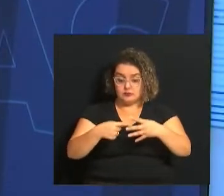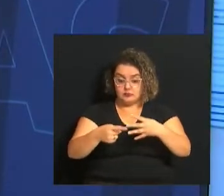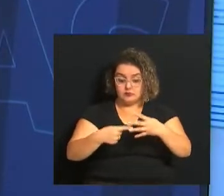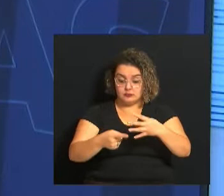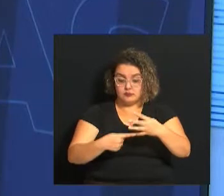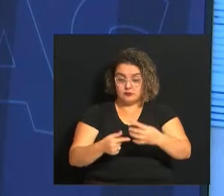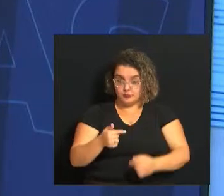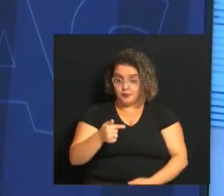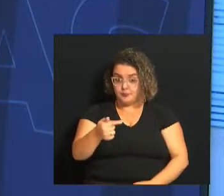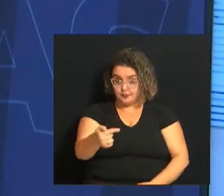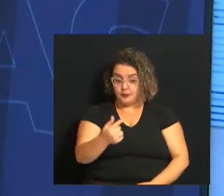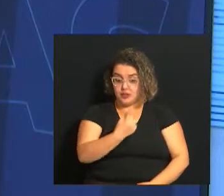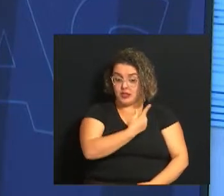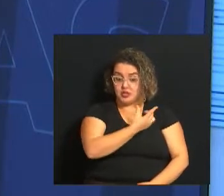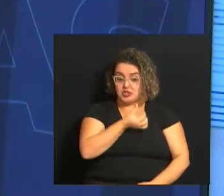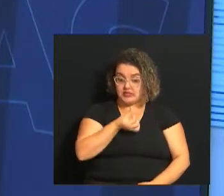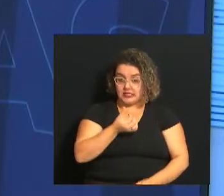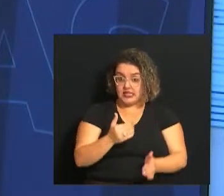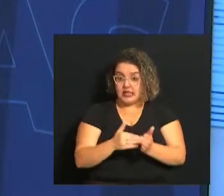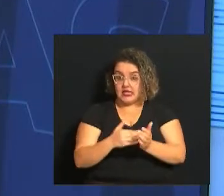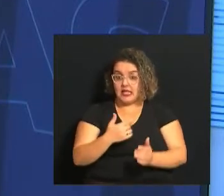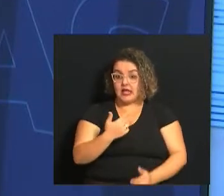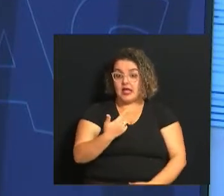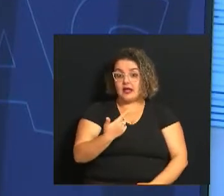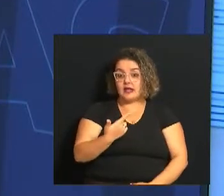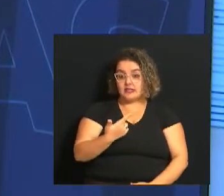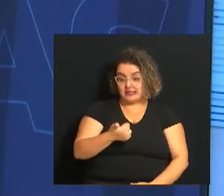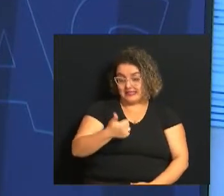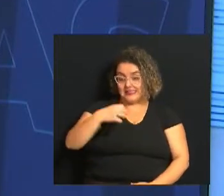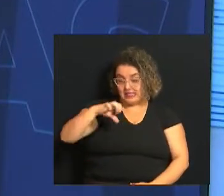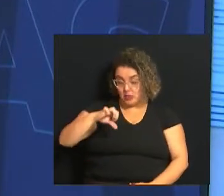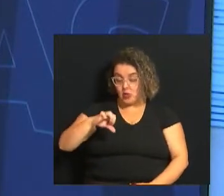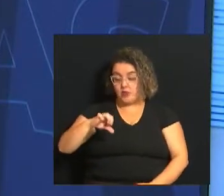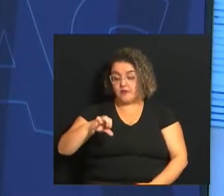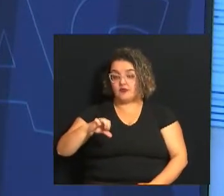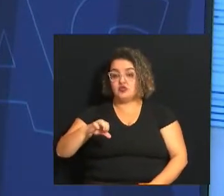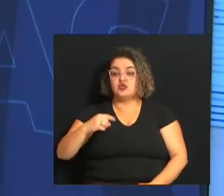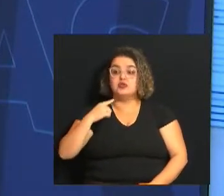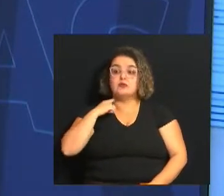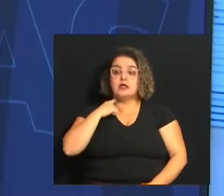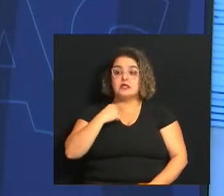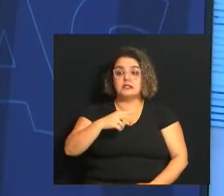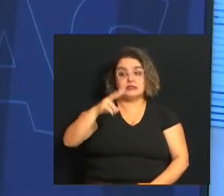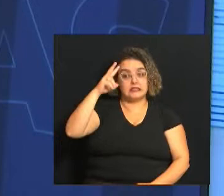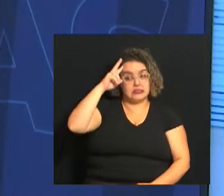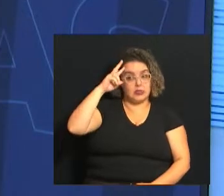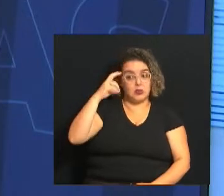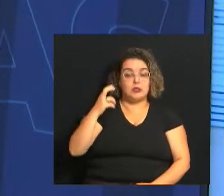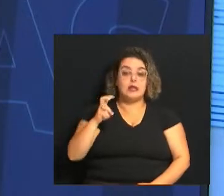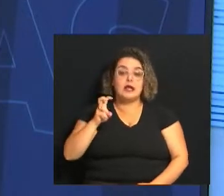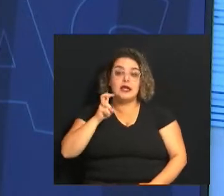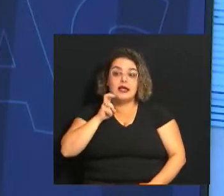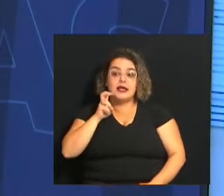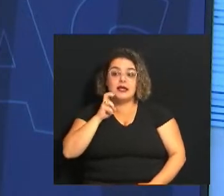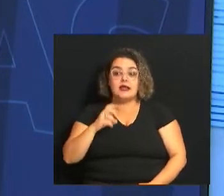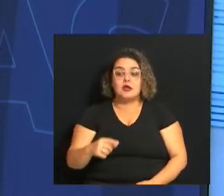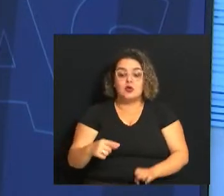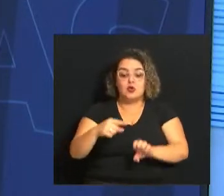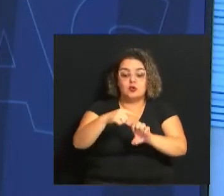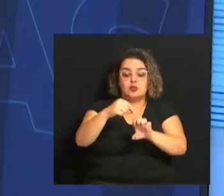16 a 19 de maio, de segunda a quinta-feira, acontece a Semana do